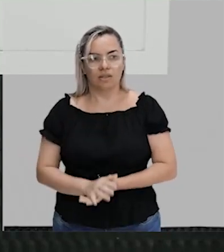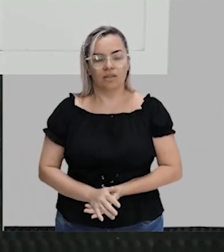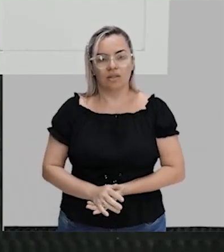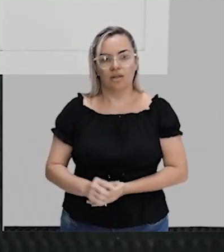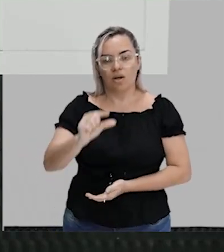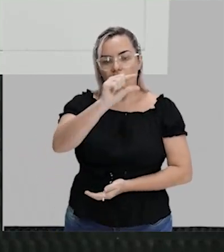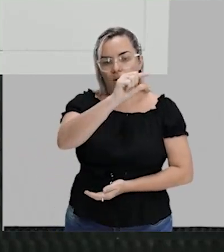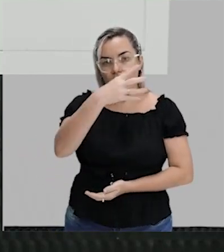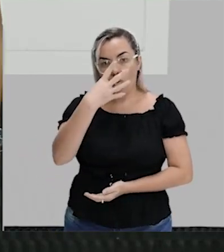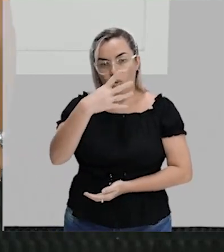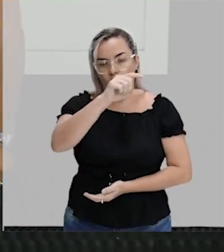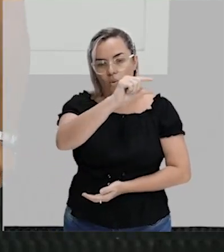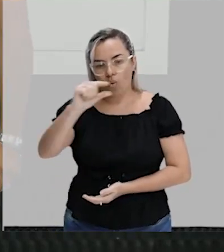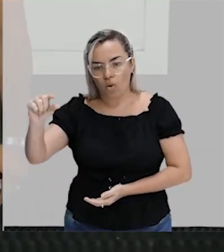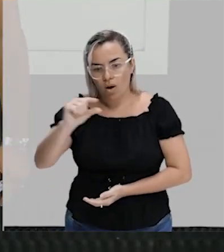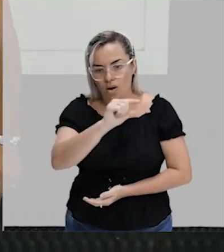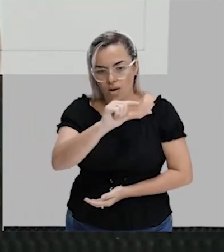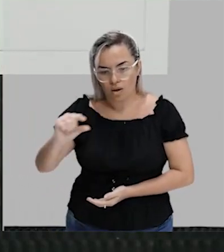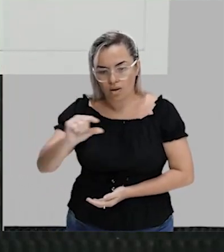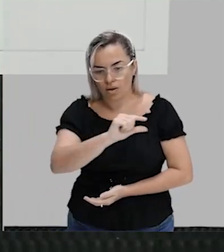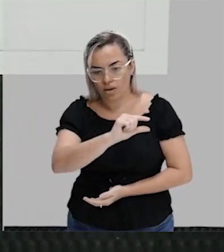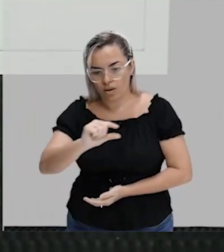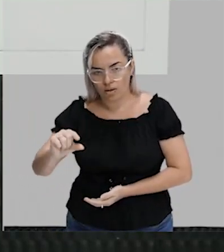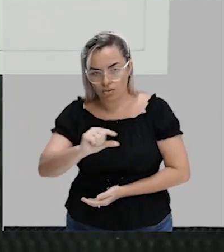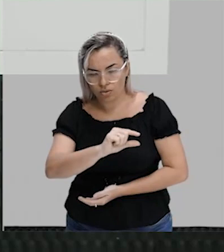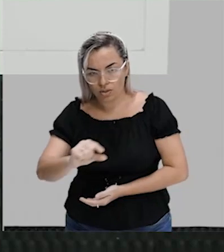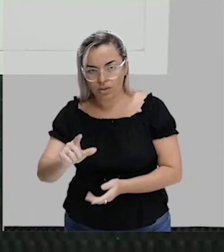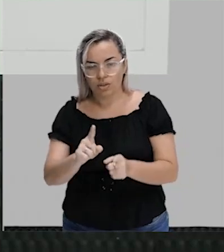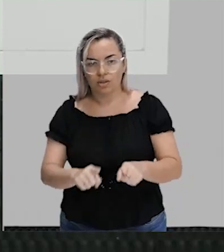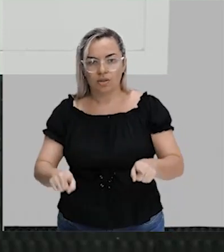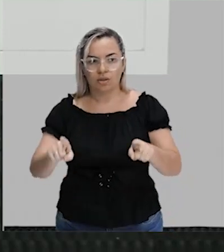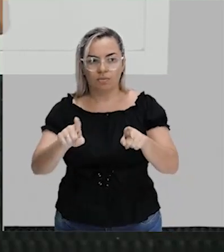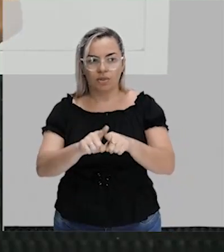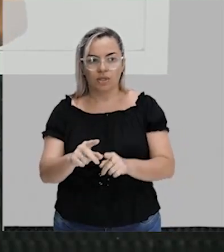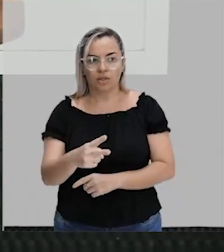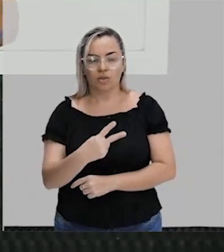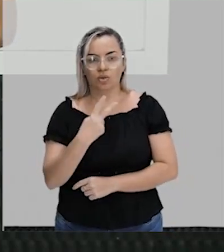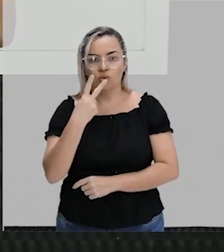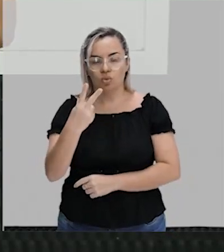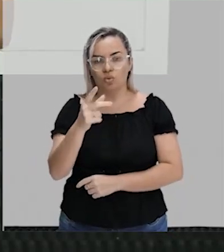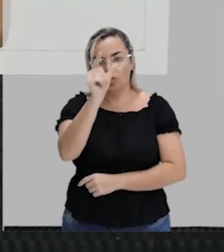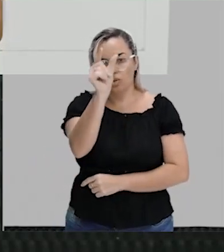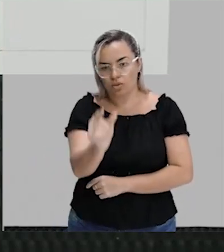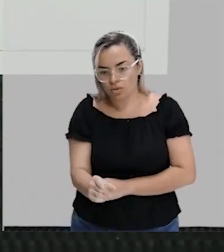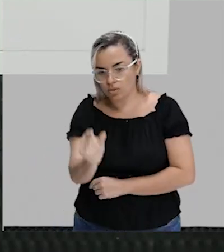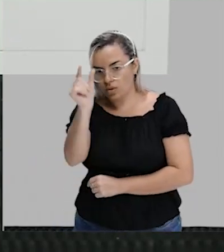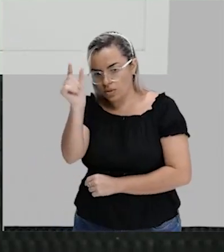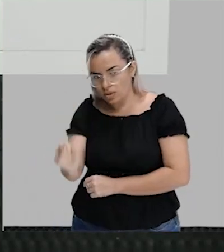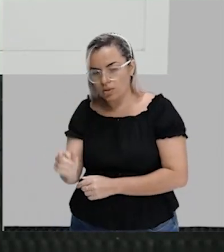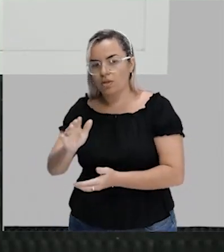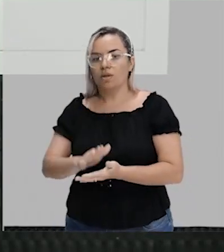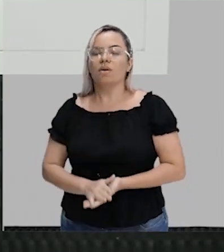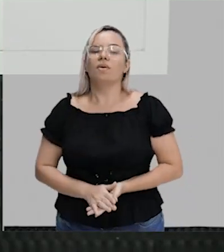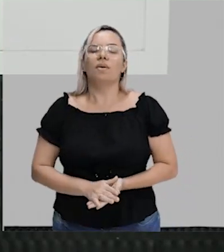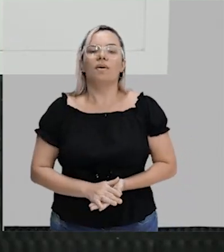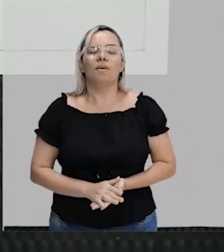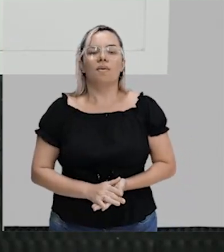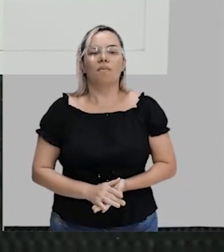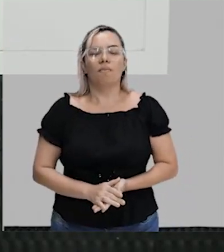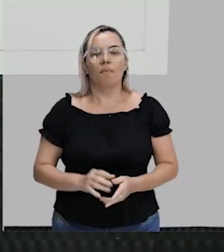então isso aqui representa a ordem da Matriz então para tua Matriz seja igual a outra primeira coisa que tem que acontecer